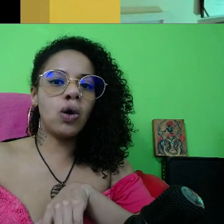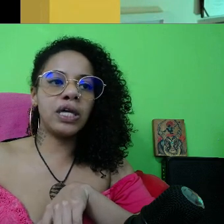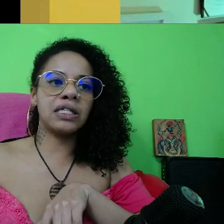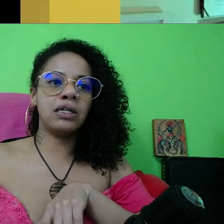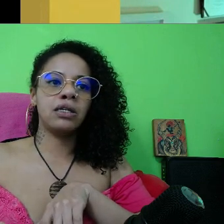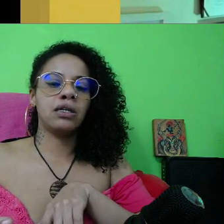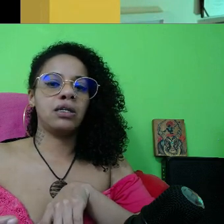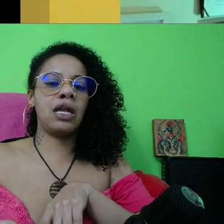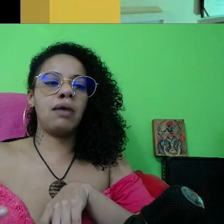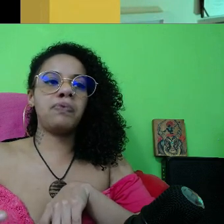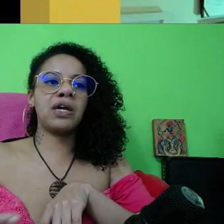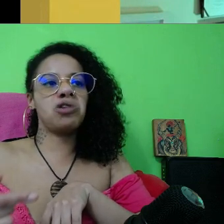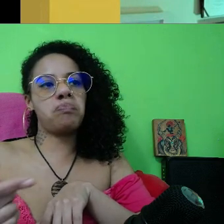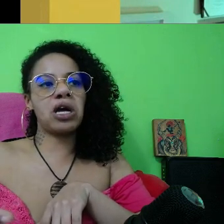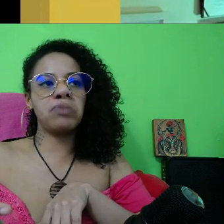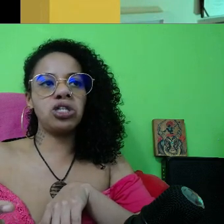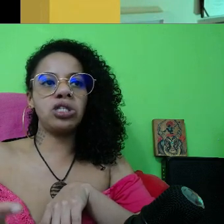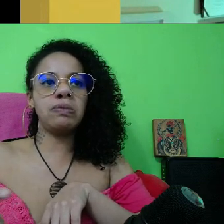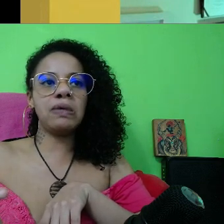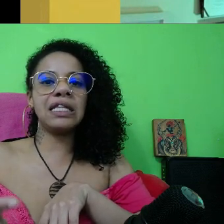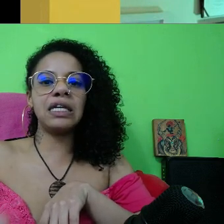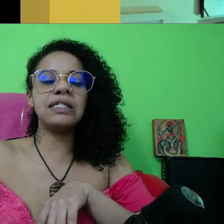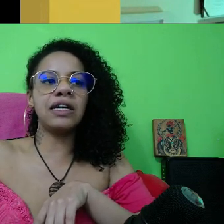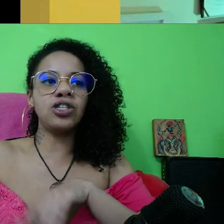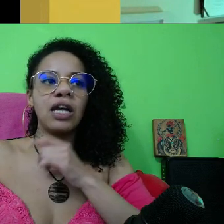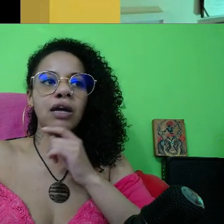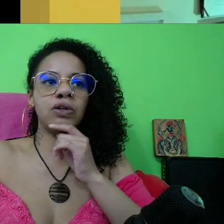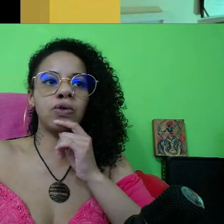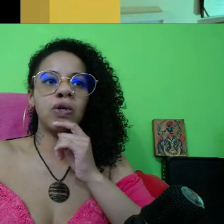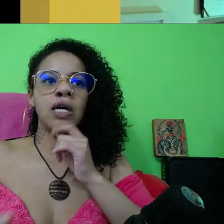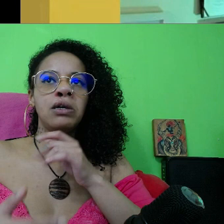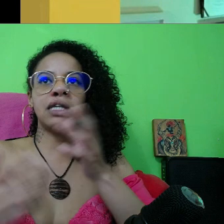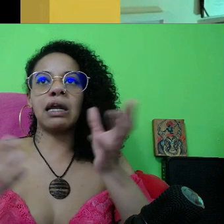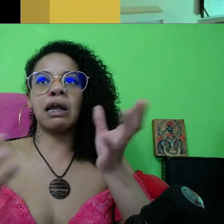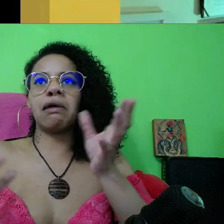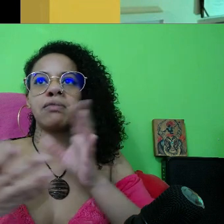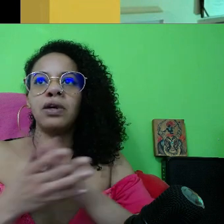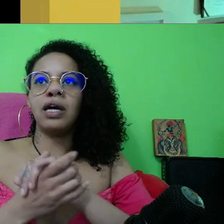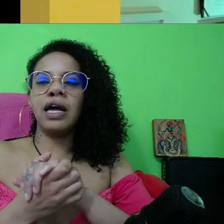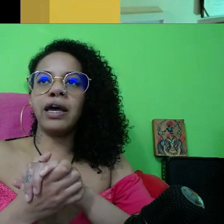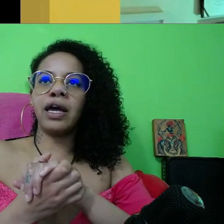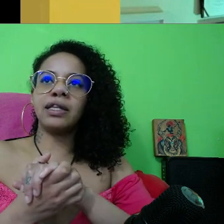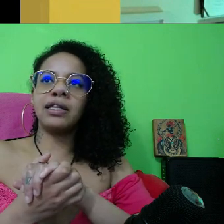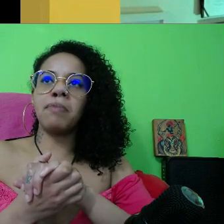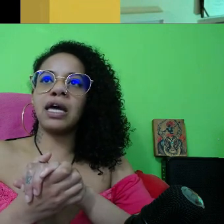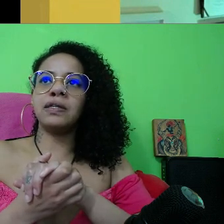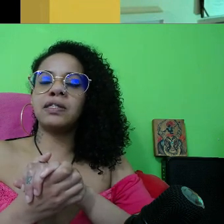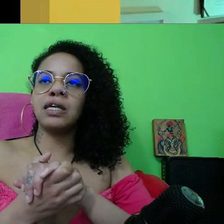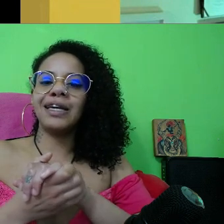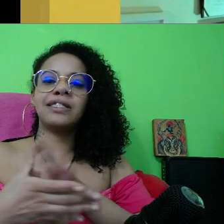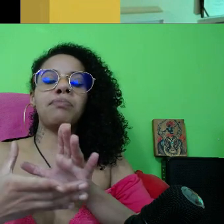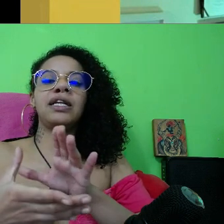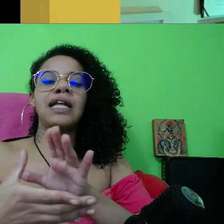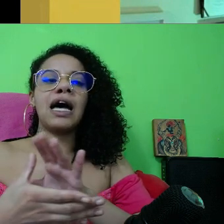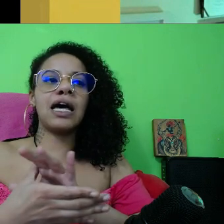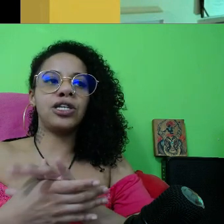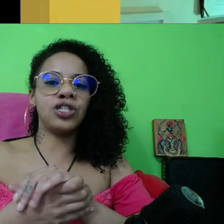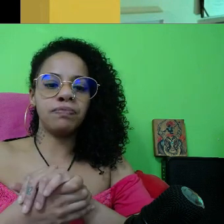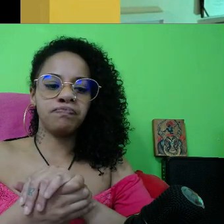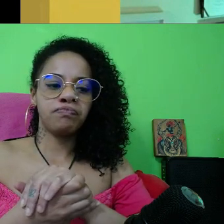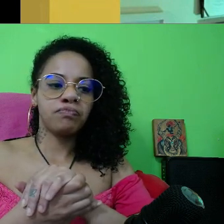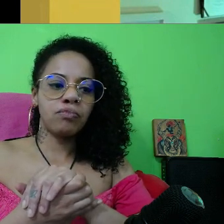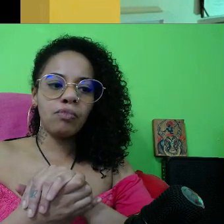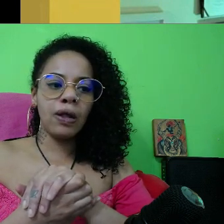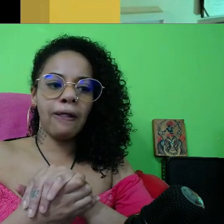bastante coisa né porque aí o pragmatismo ele é interessante né quando sei lá é mais estabilidade